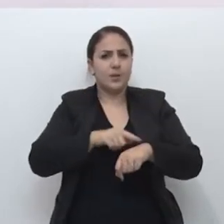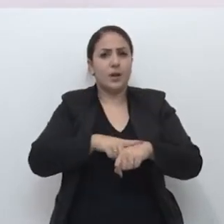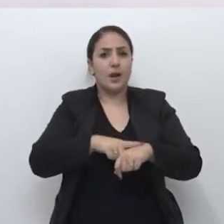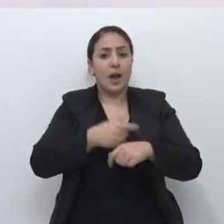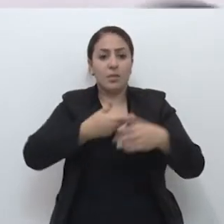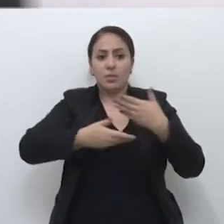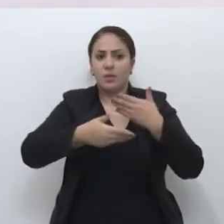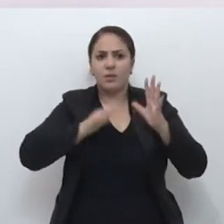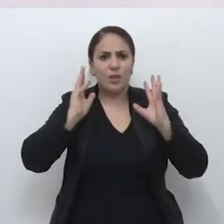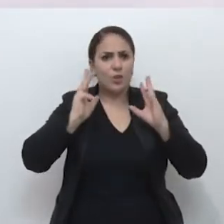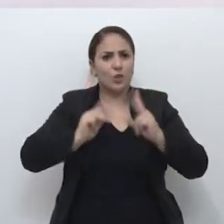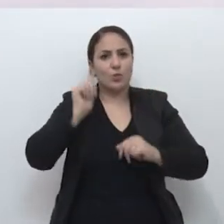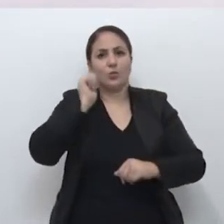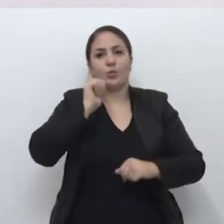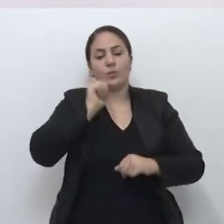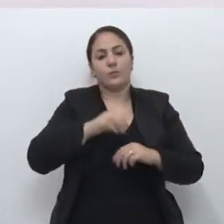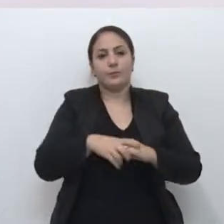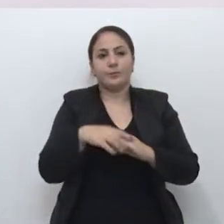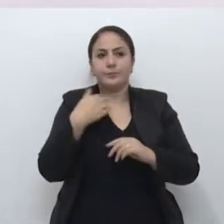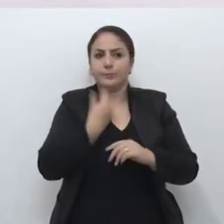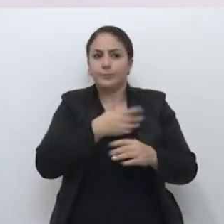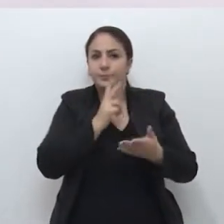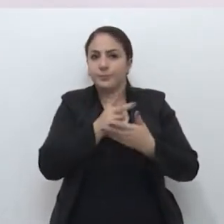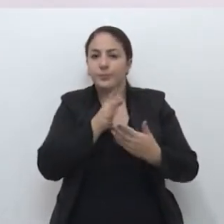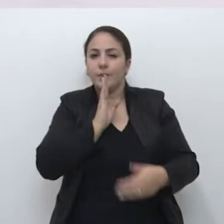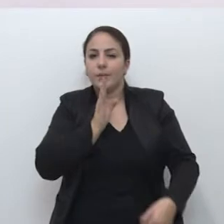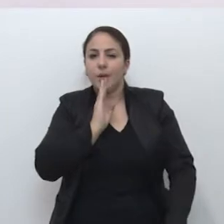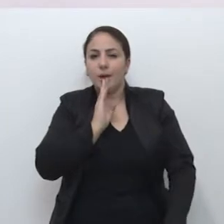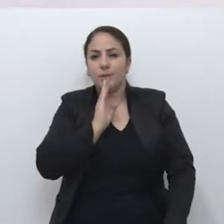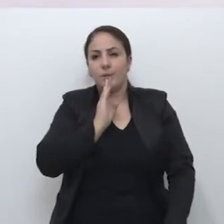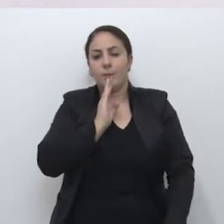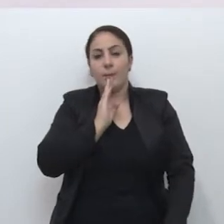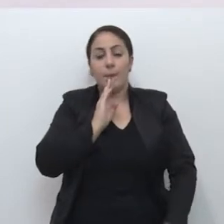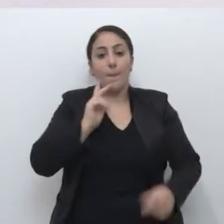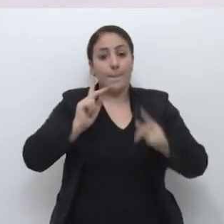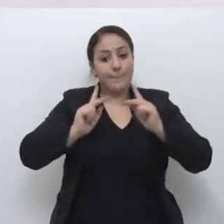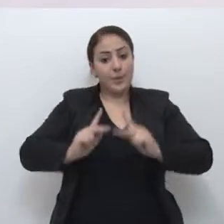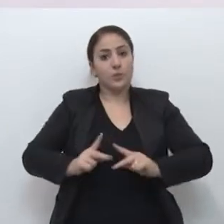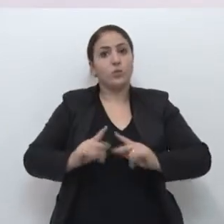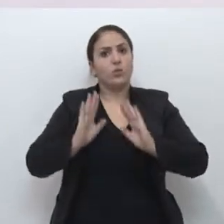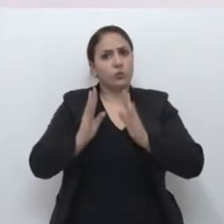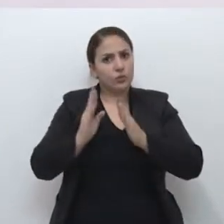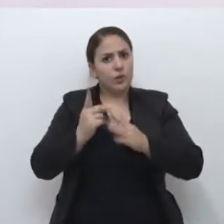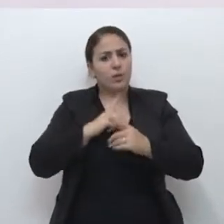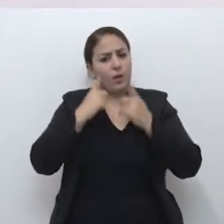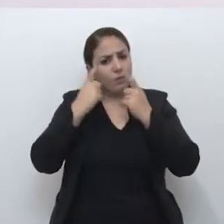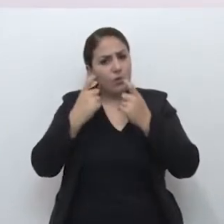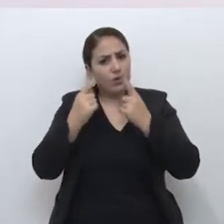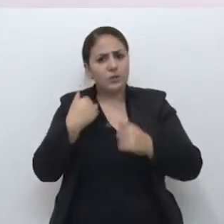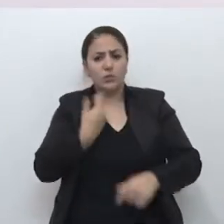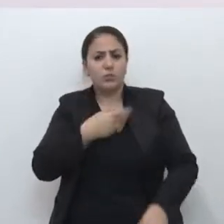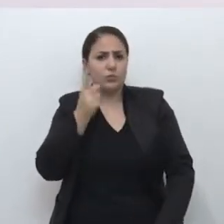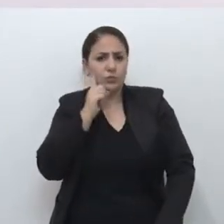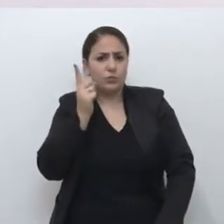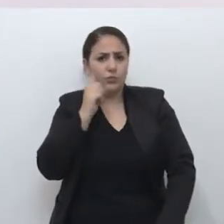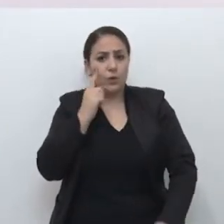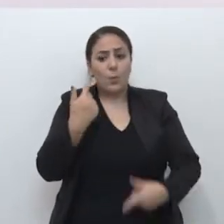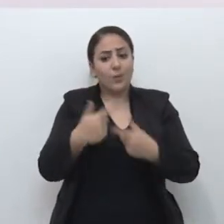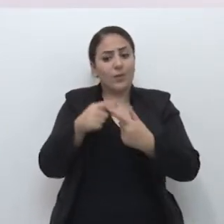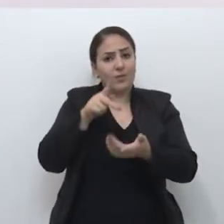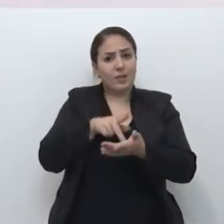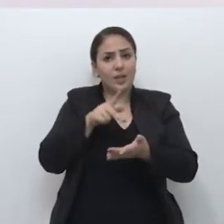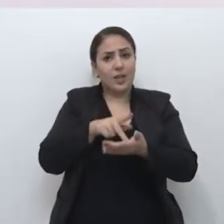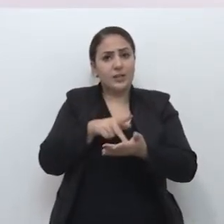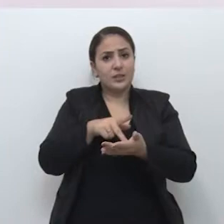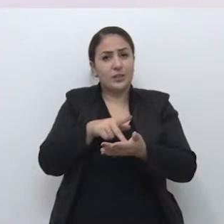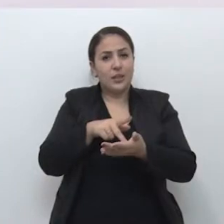situações atingem a todas. A gente sempre conhece alguém que já passou por essa violência e a gente passa diariamente por esse tipo de violência. Porque, na